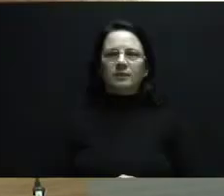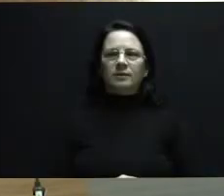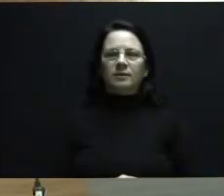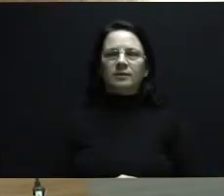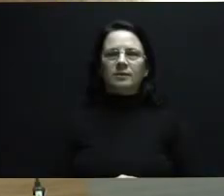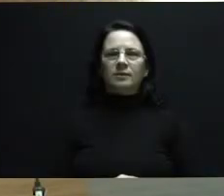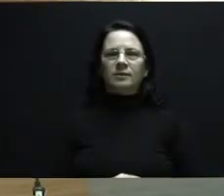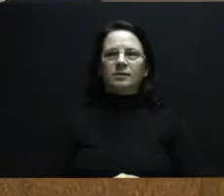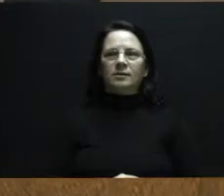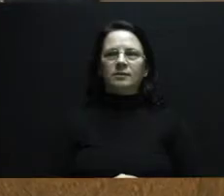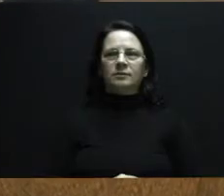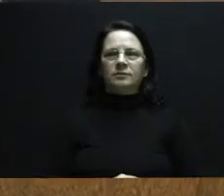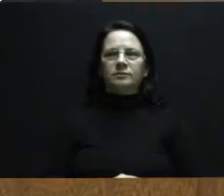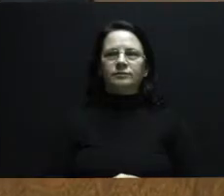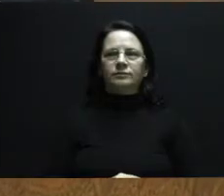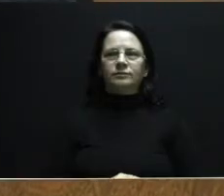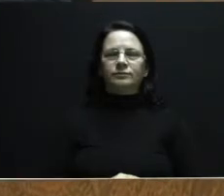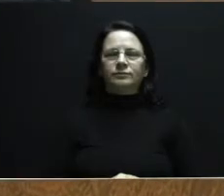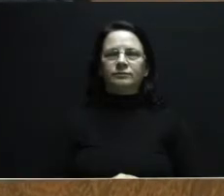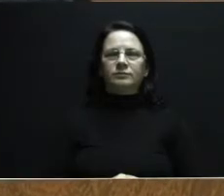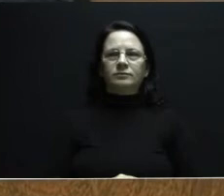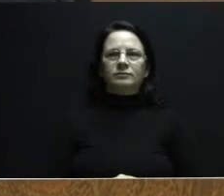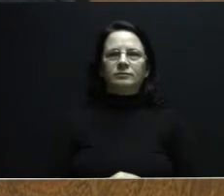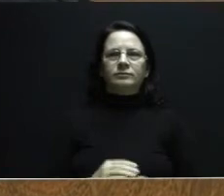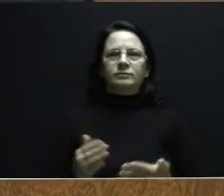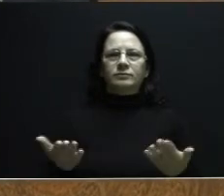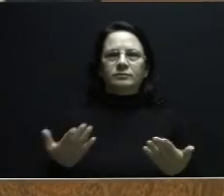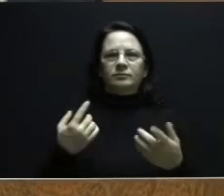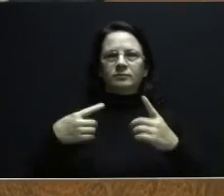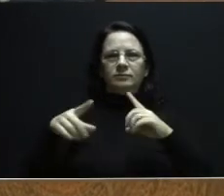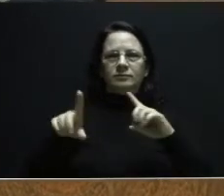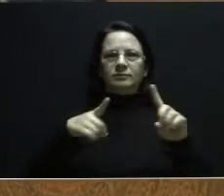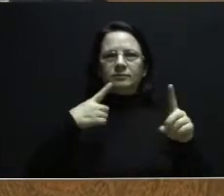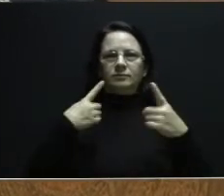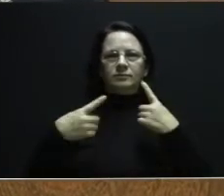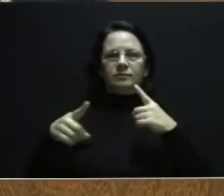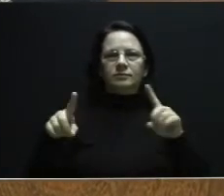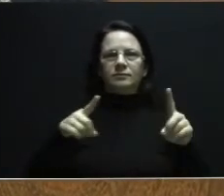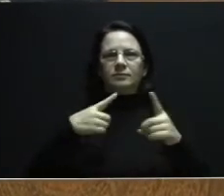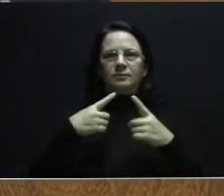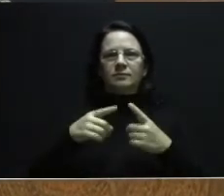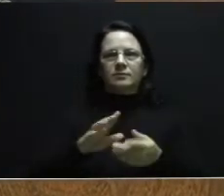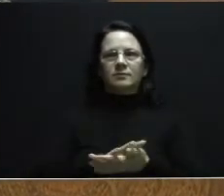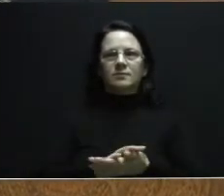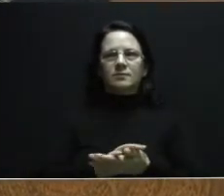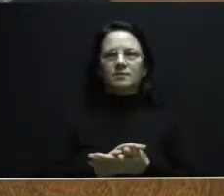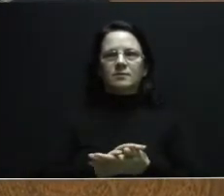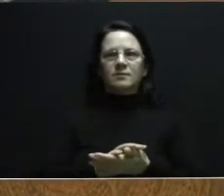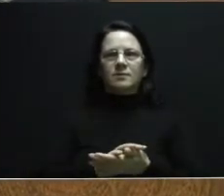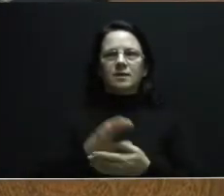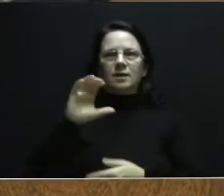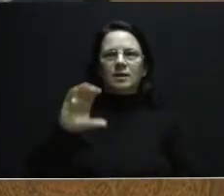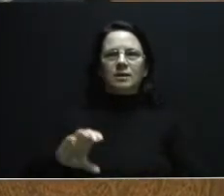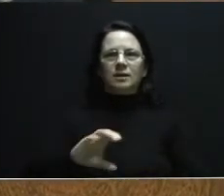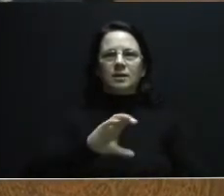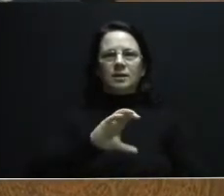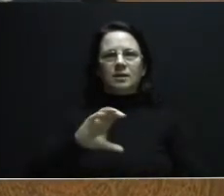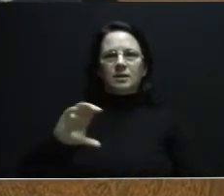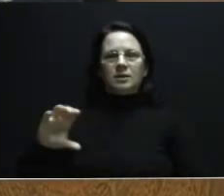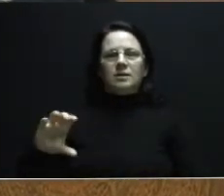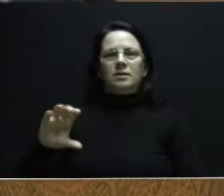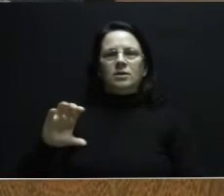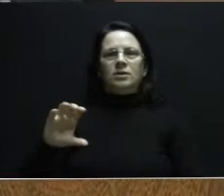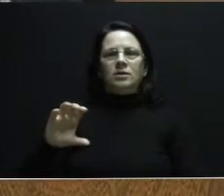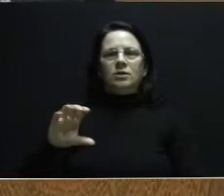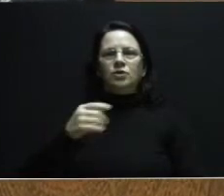Neste momento, acompanharemos mais uma apresentação do coral Projeto Músicos Católicos da Baixada Santista,